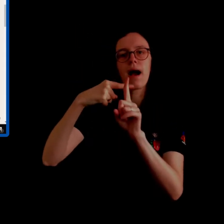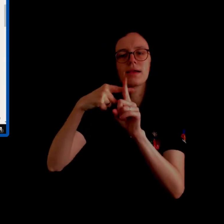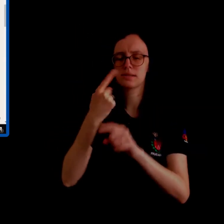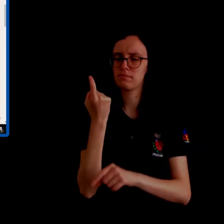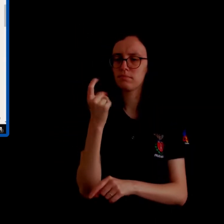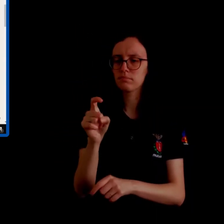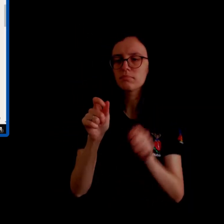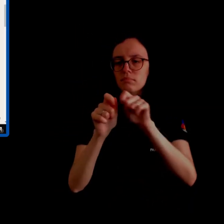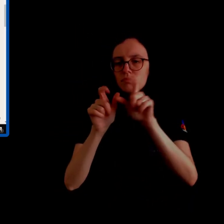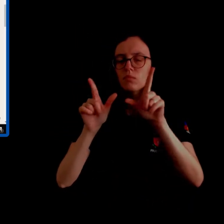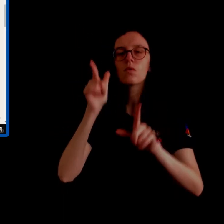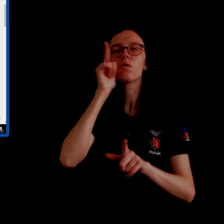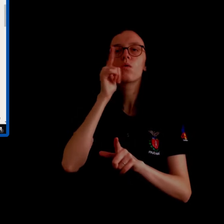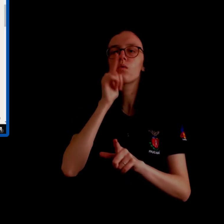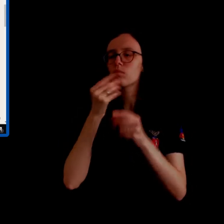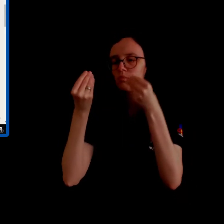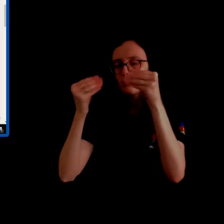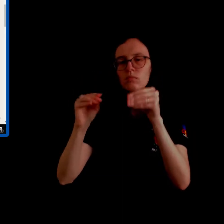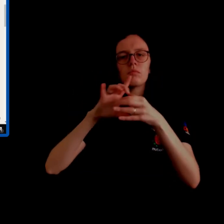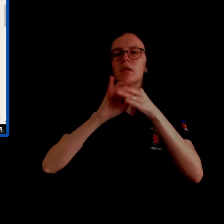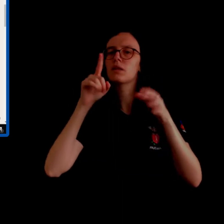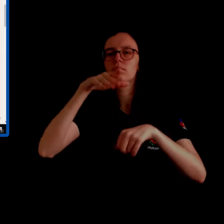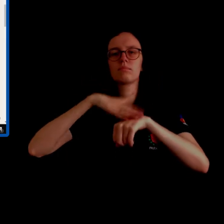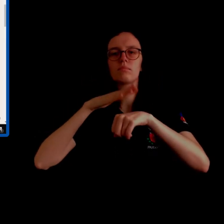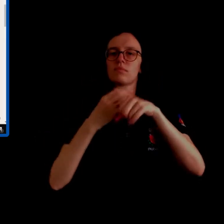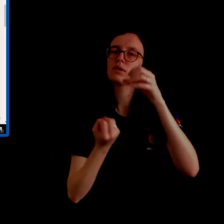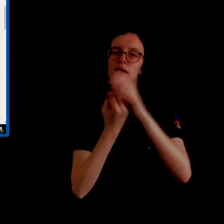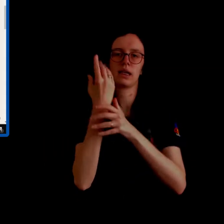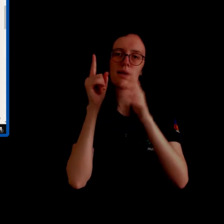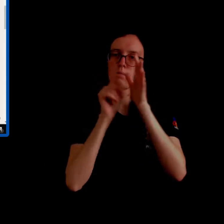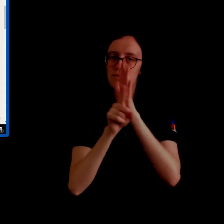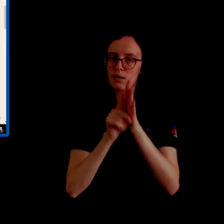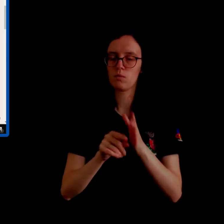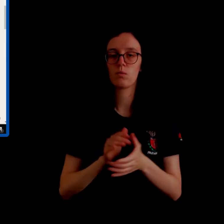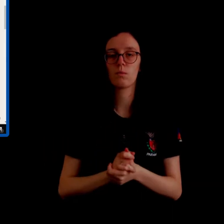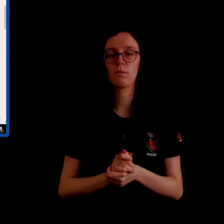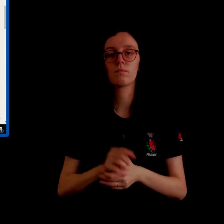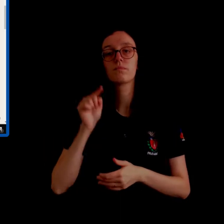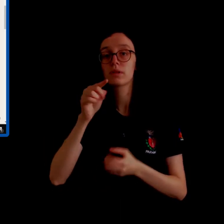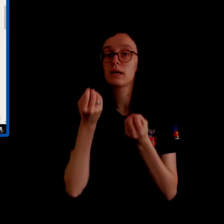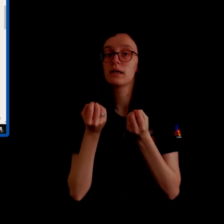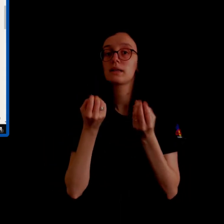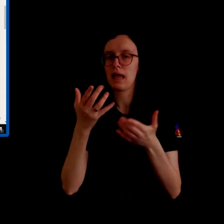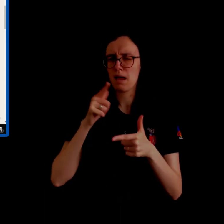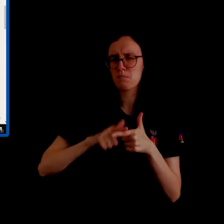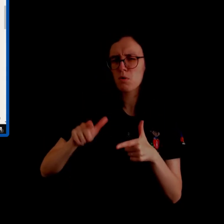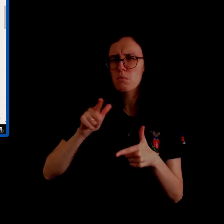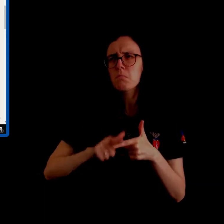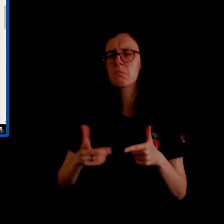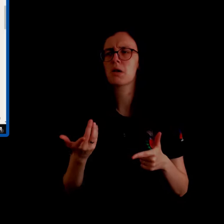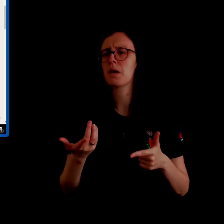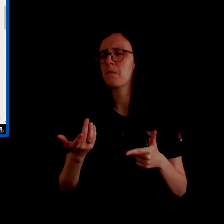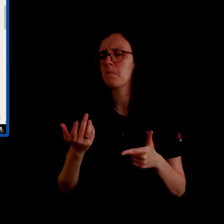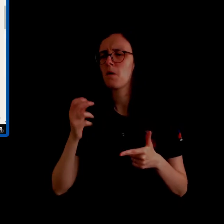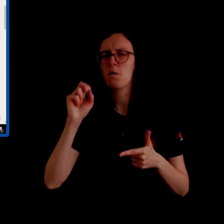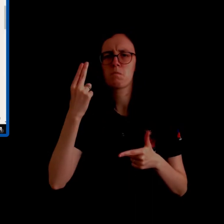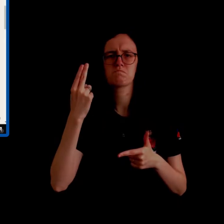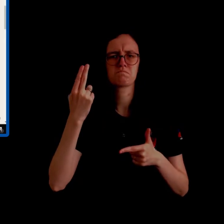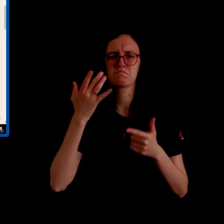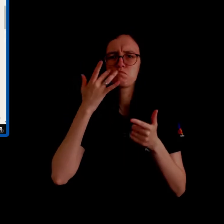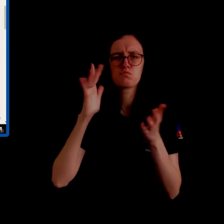e faz a pergunta que você quiser. Isso vai dar algum tipo de problema na